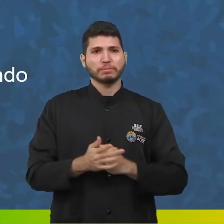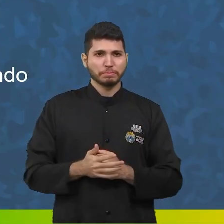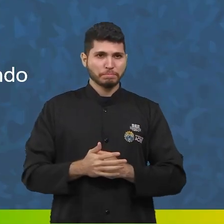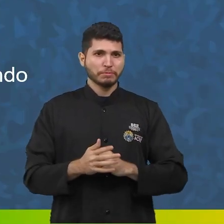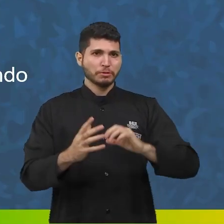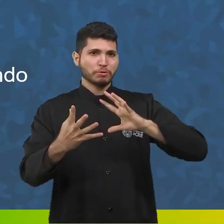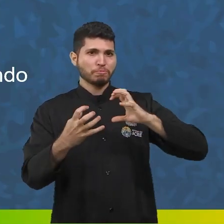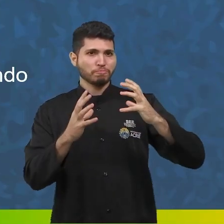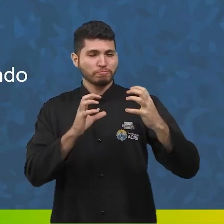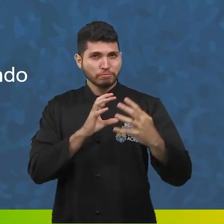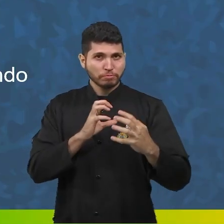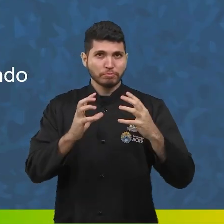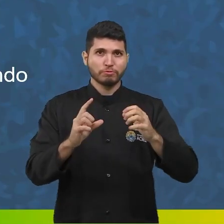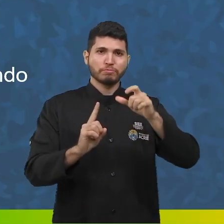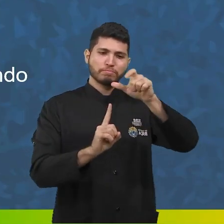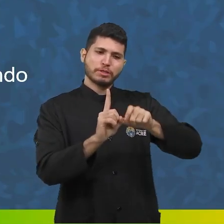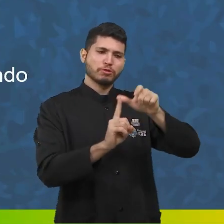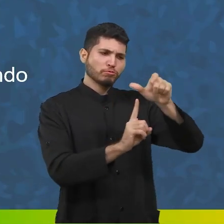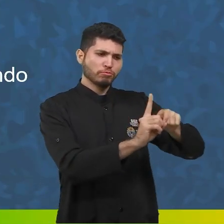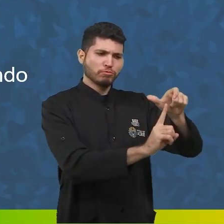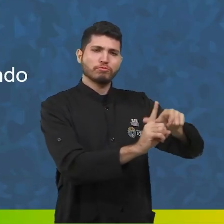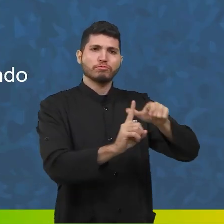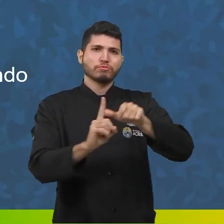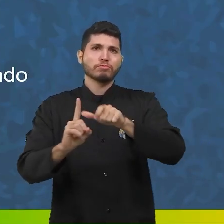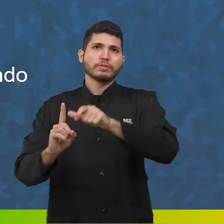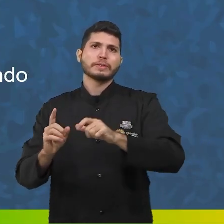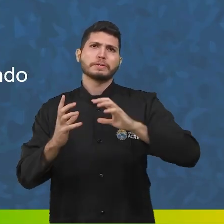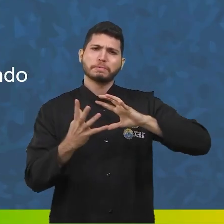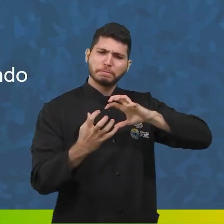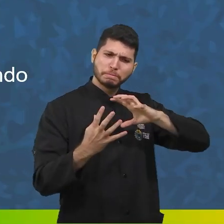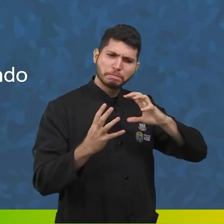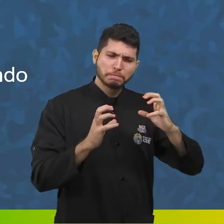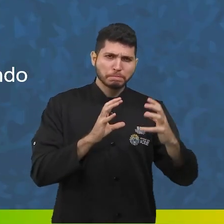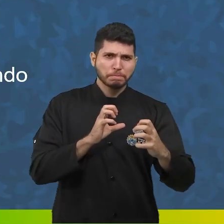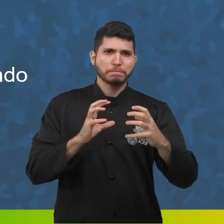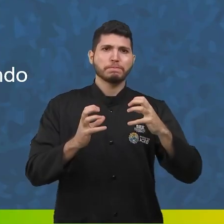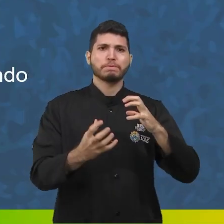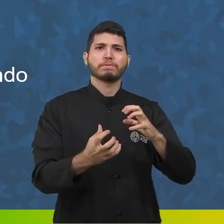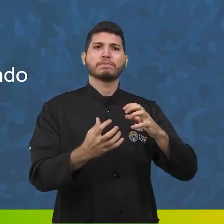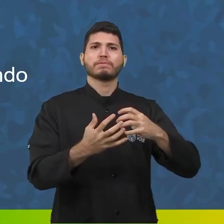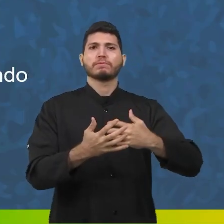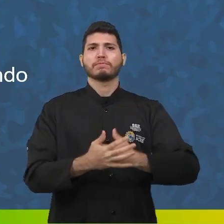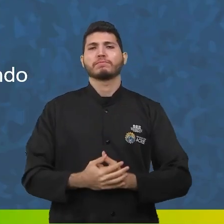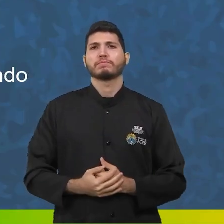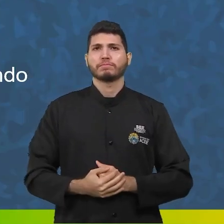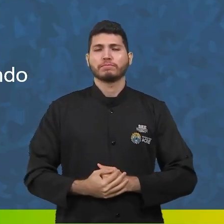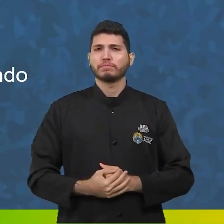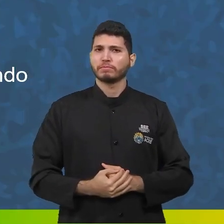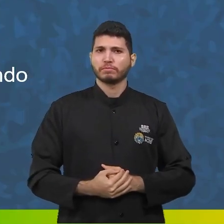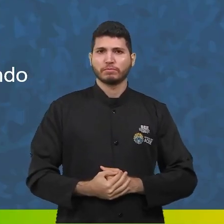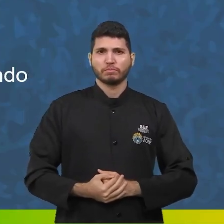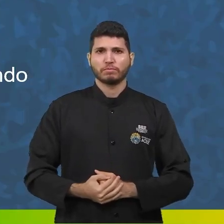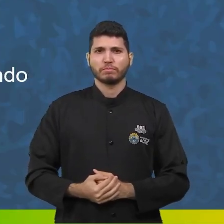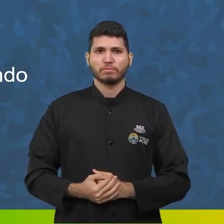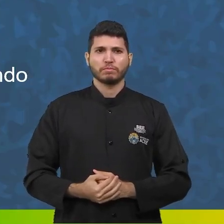personagens que fazem toda, né, ali é a cereja do bolo das